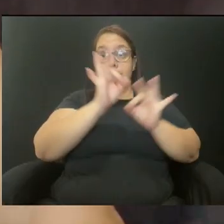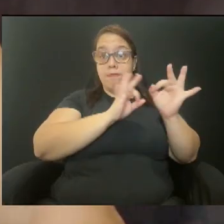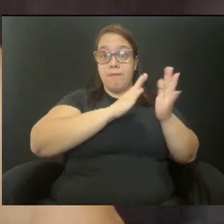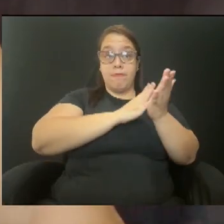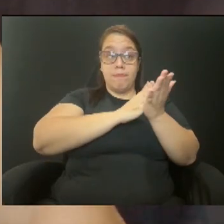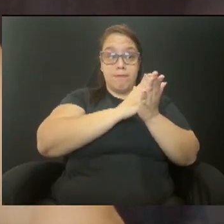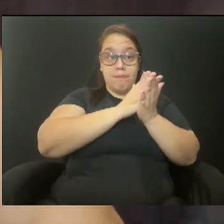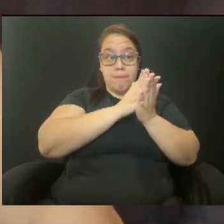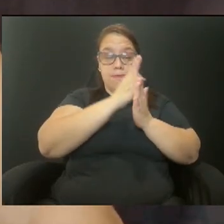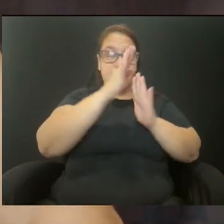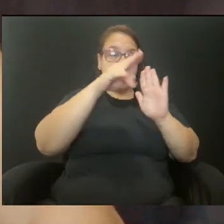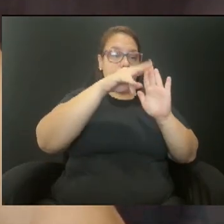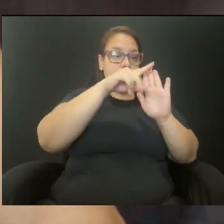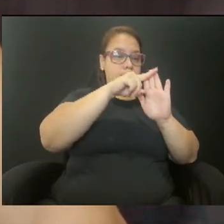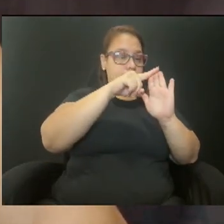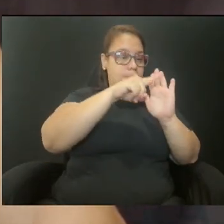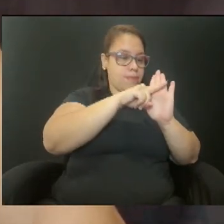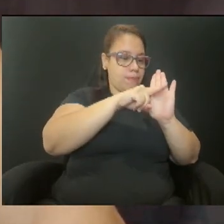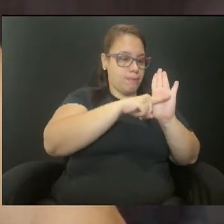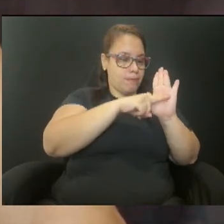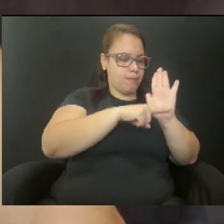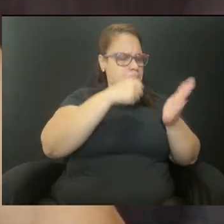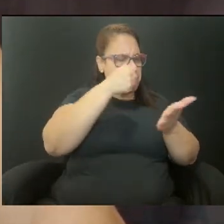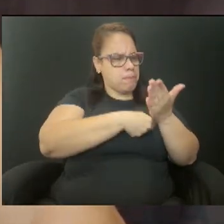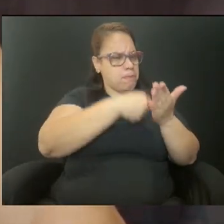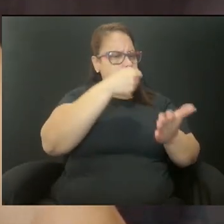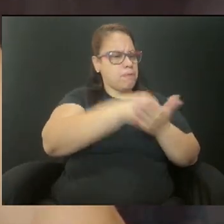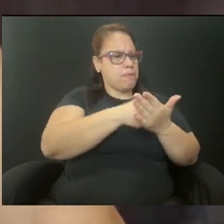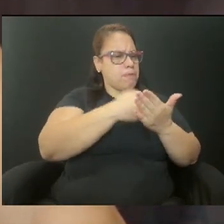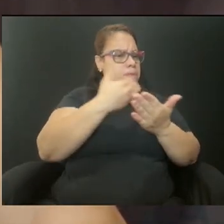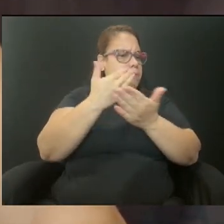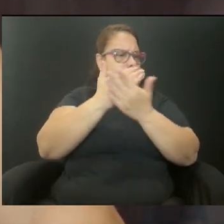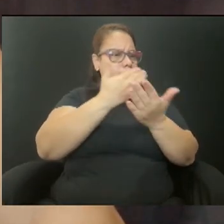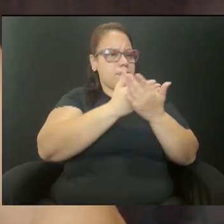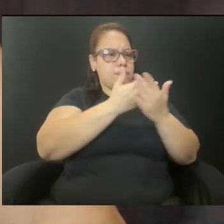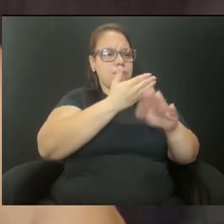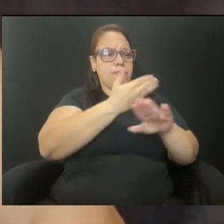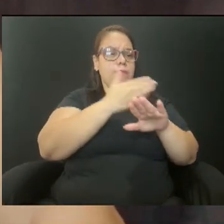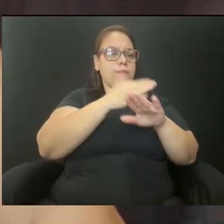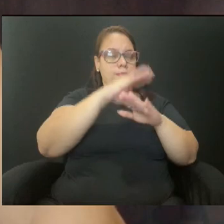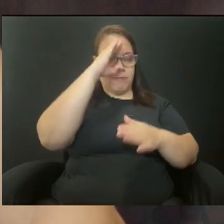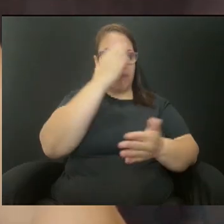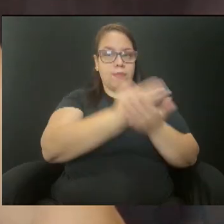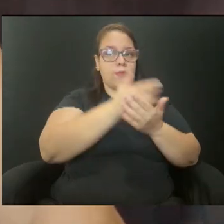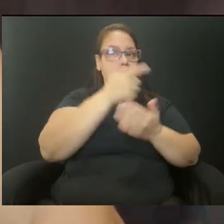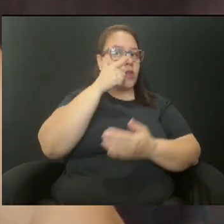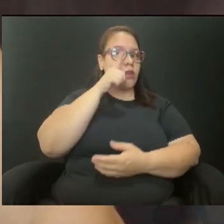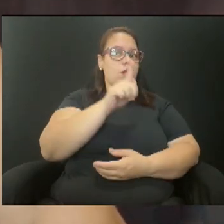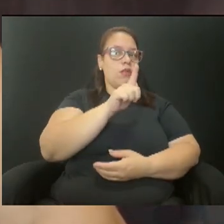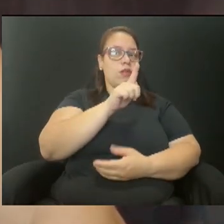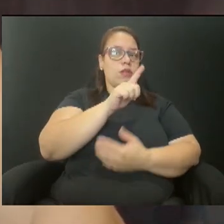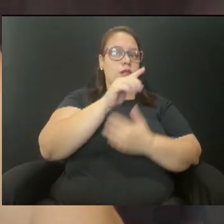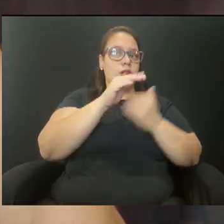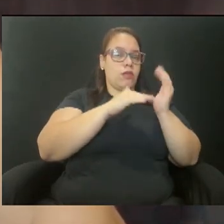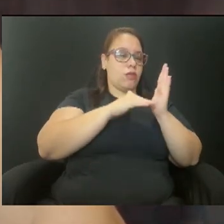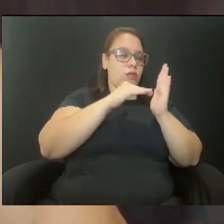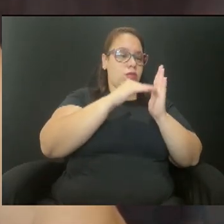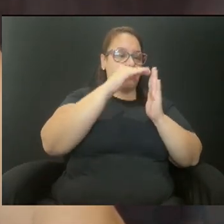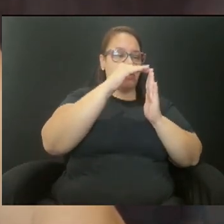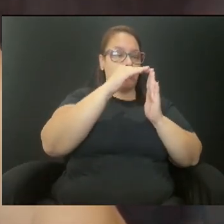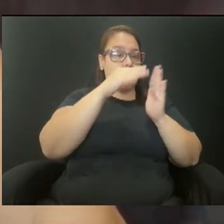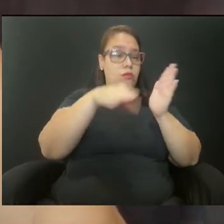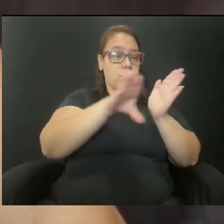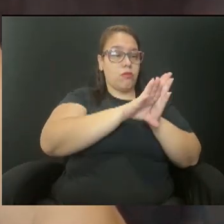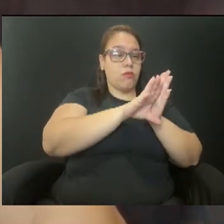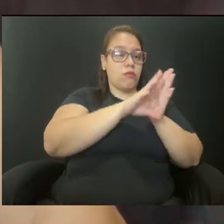se dedicar, colocar os estudos em prática, eu tenho certeza que ele vai conseguir ali galgar novos cargos e quem sabe seguir ali,